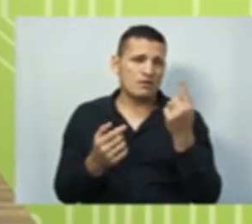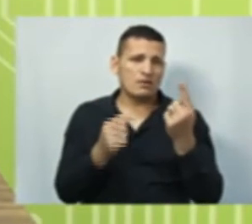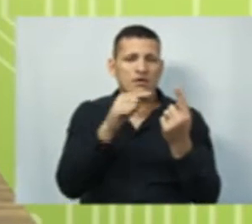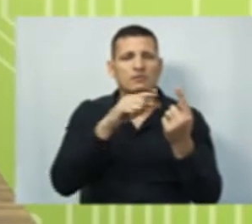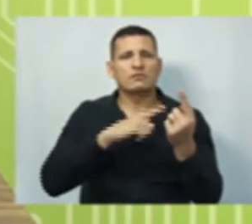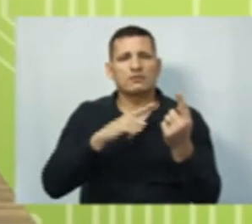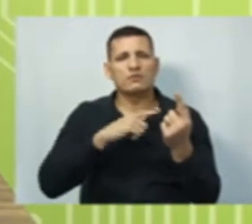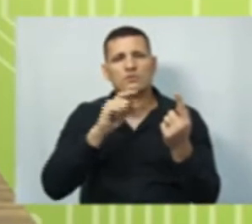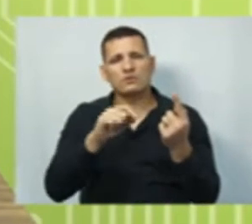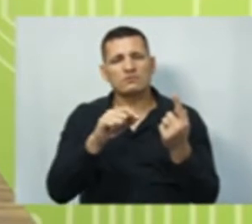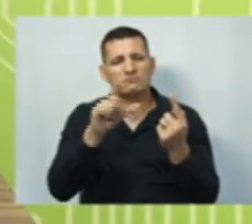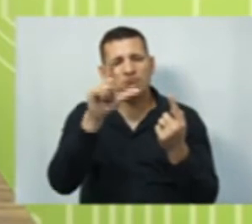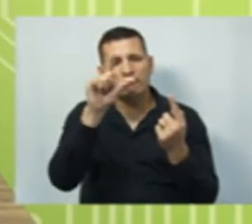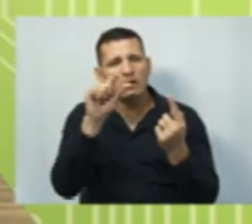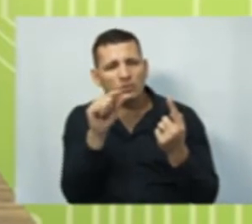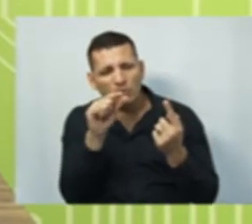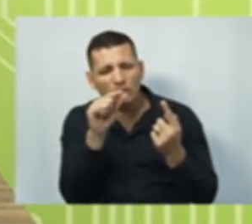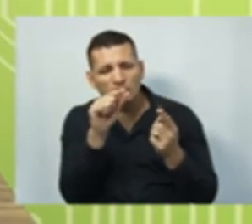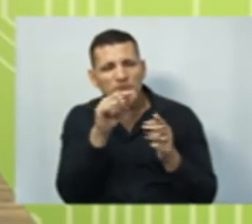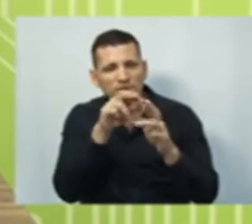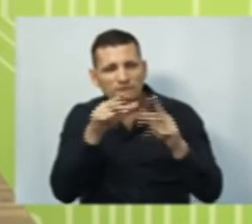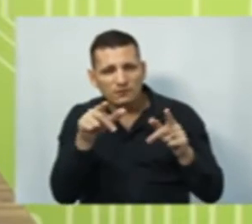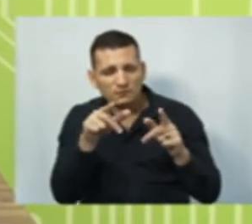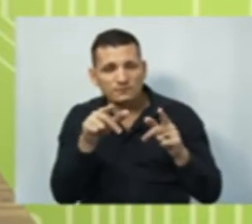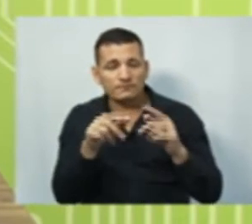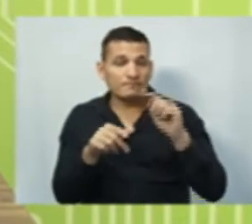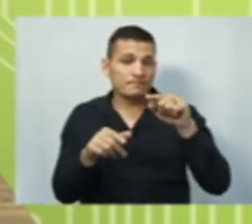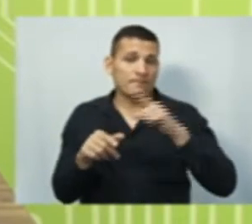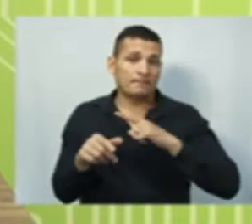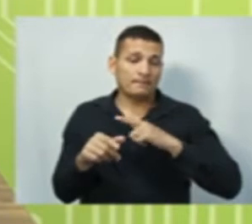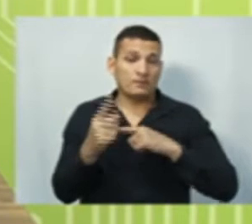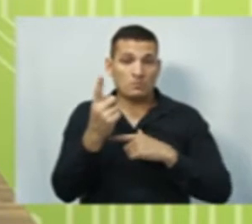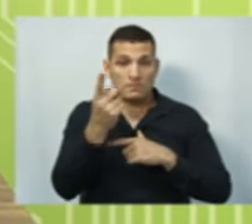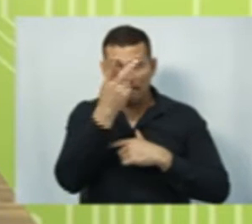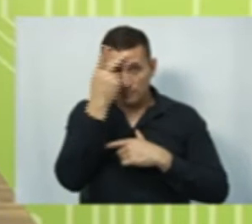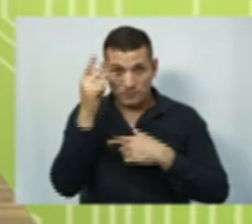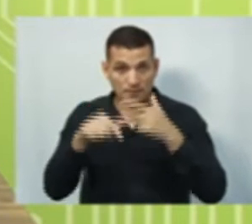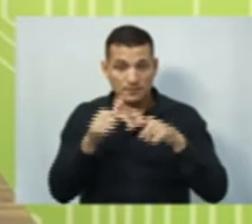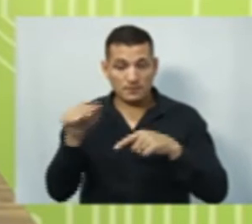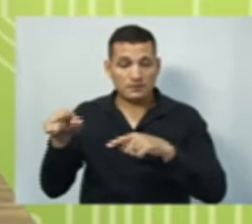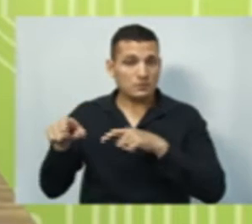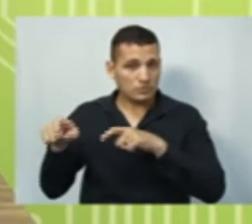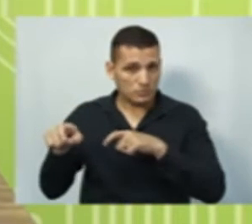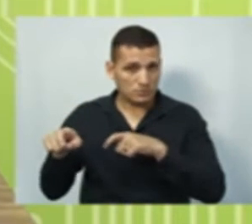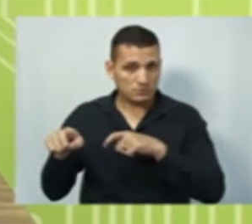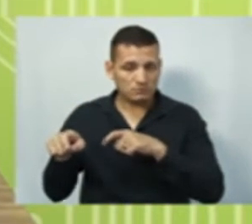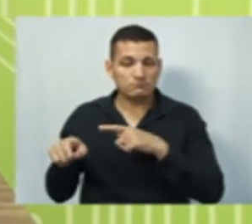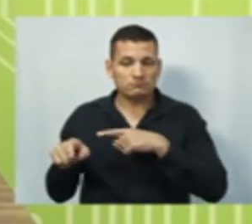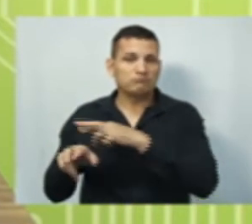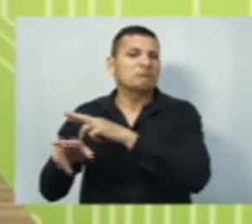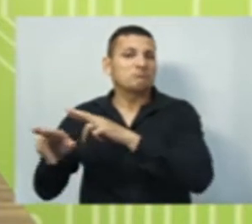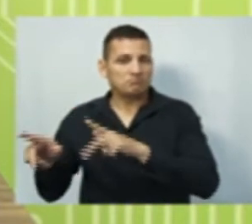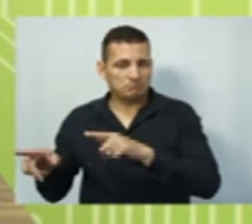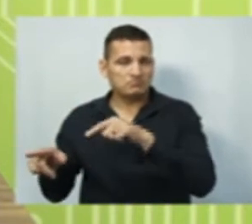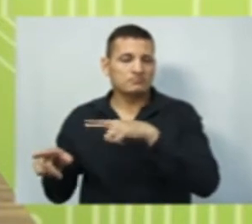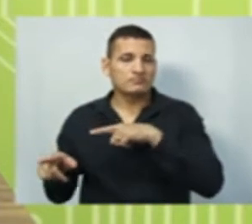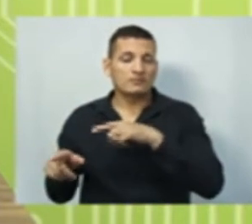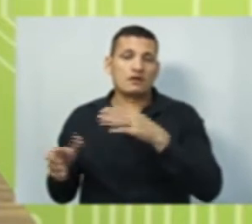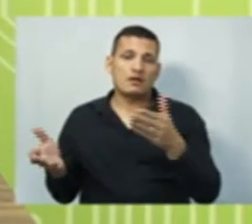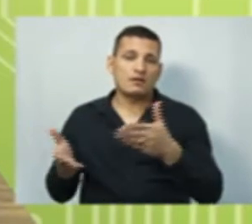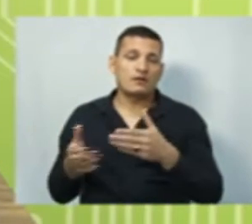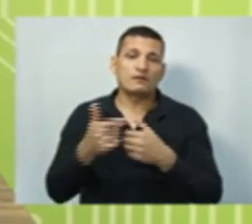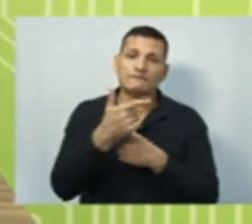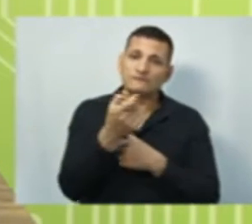pouco menor. Você ter uma pessoa trabalhando na agricultura faz muita diferença. Agora, entre ter 20 ou 21